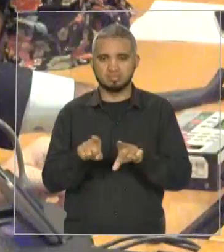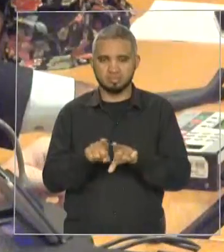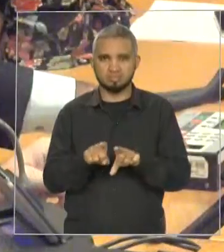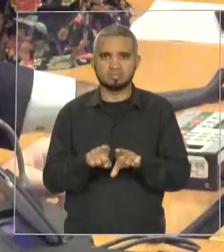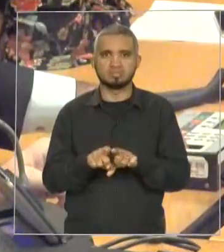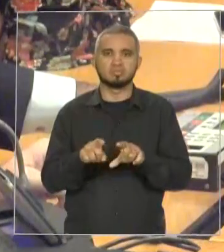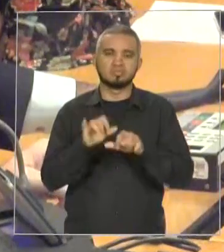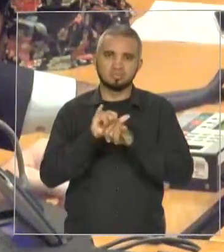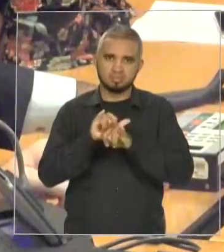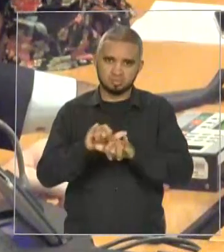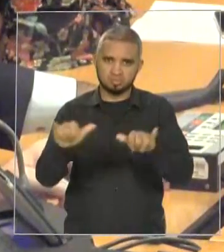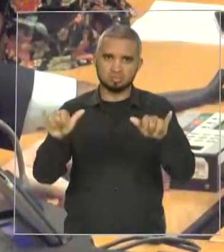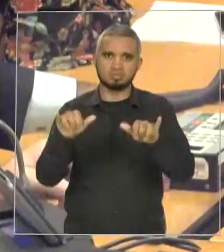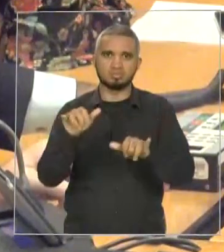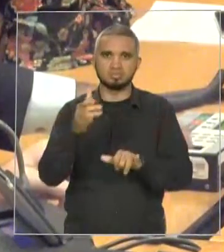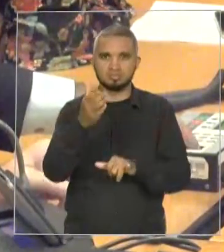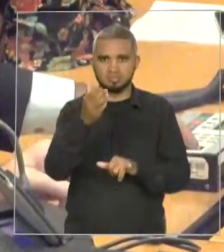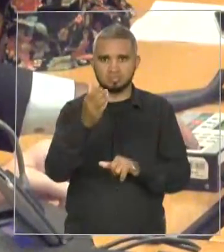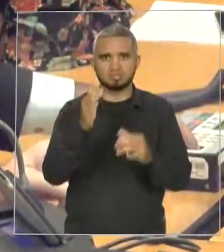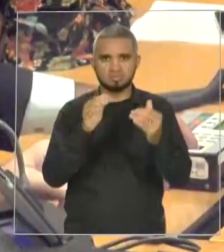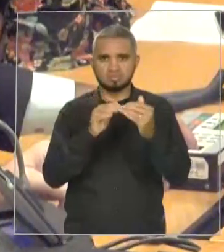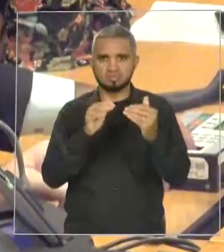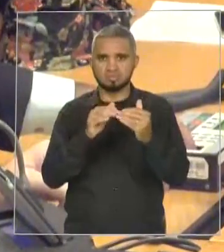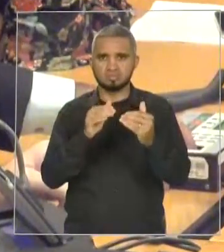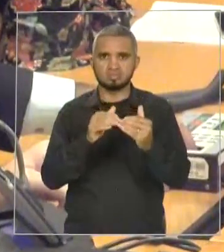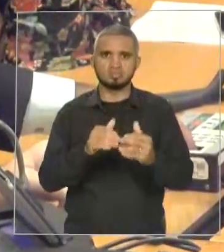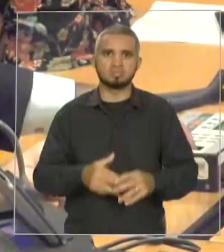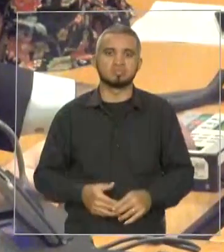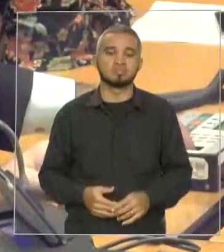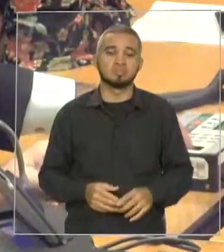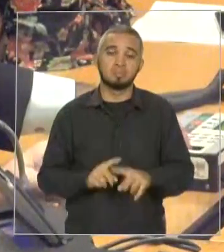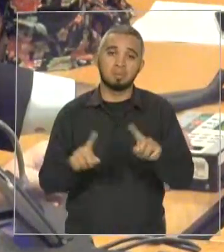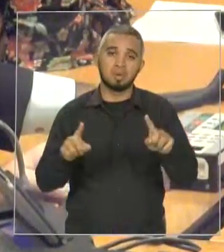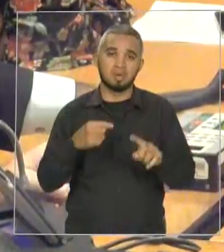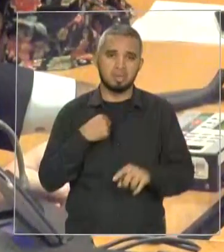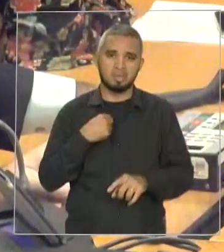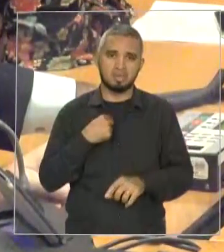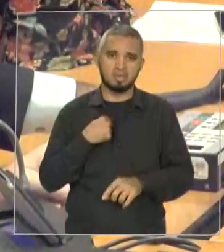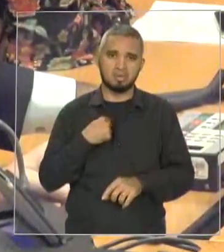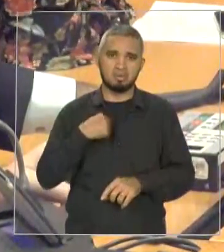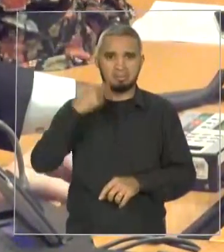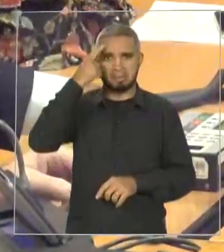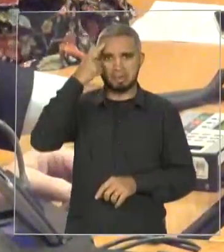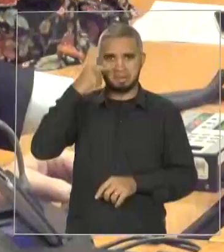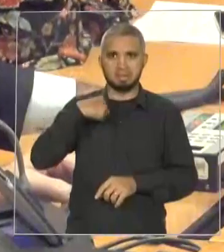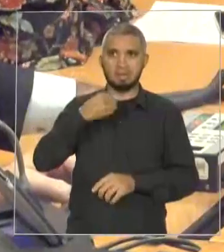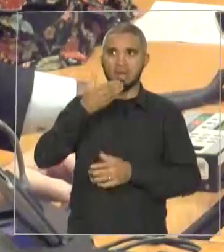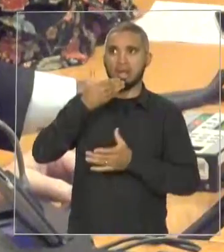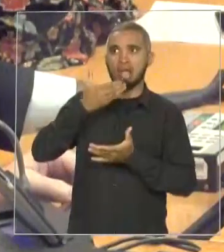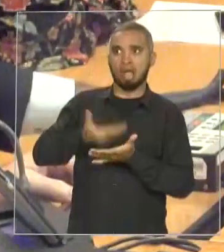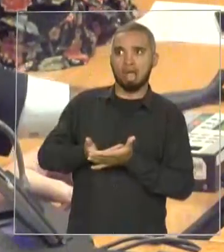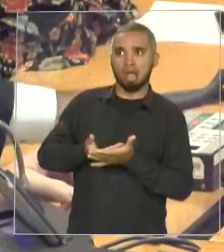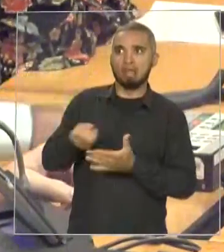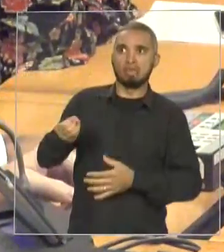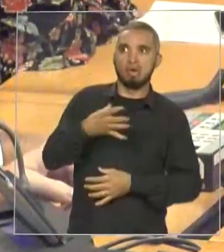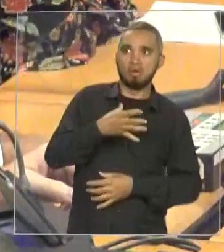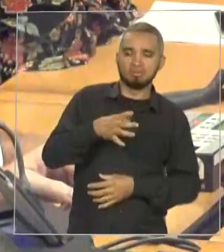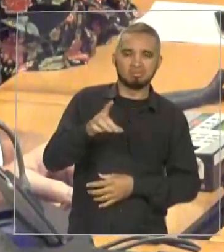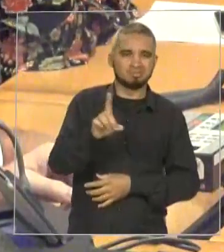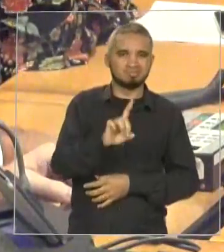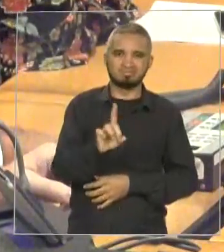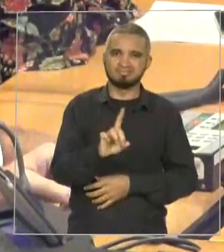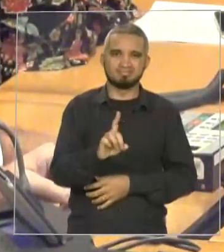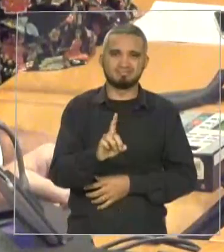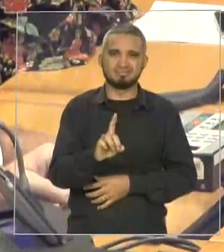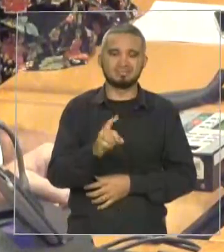falando, dessas irregularidades, mas para mim não é novidade nenhuma, até porque eu já subi na tribuna também